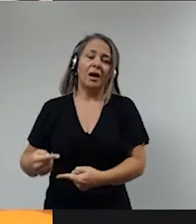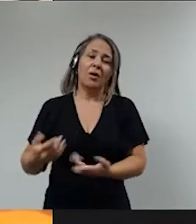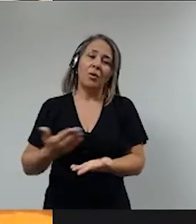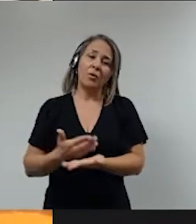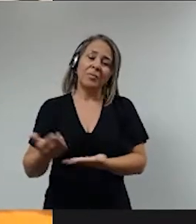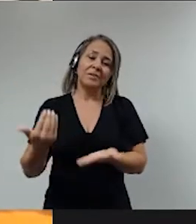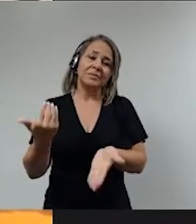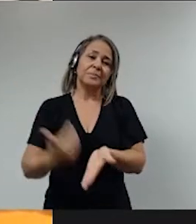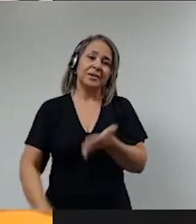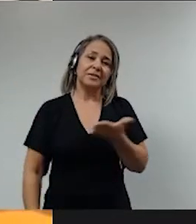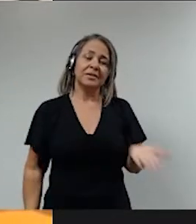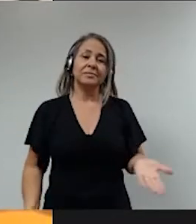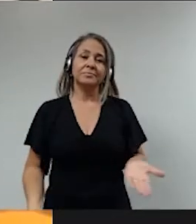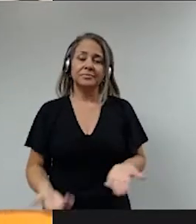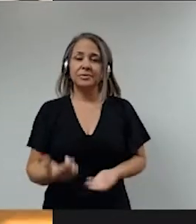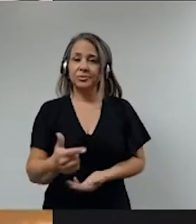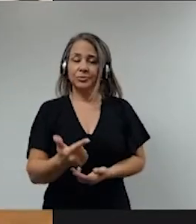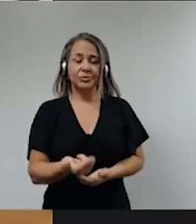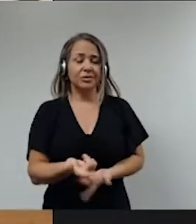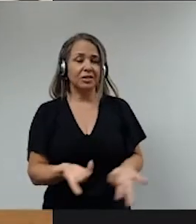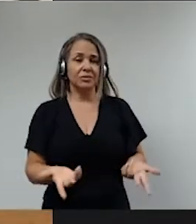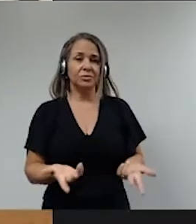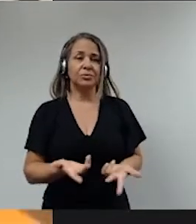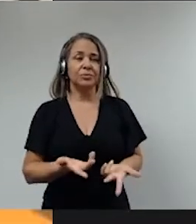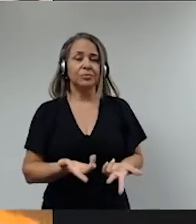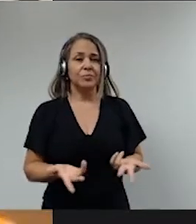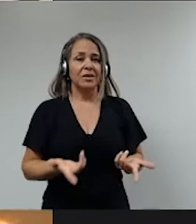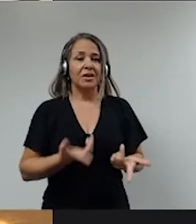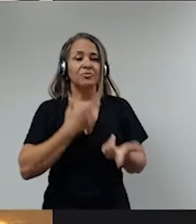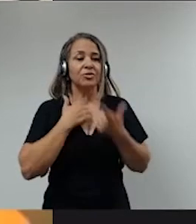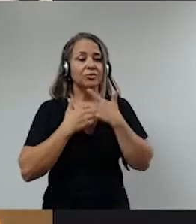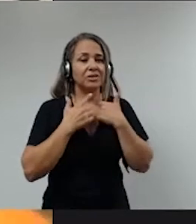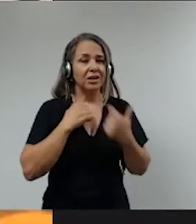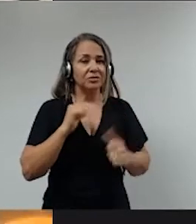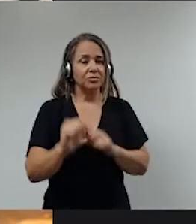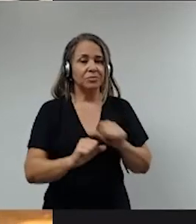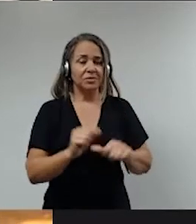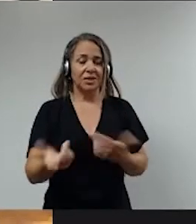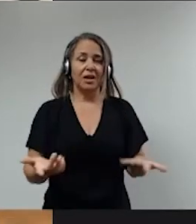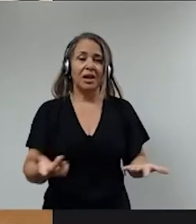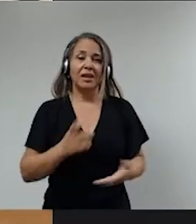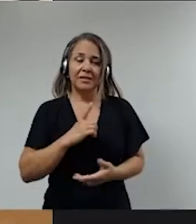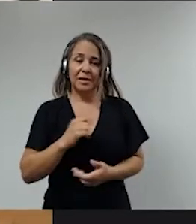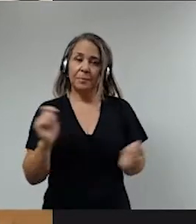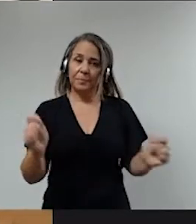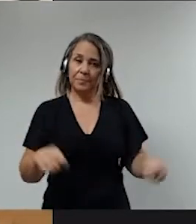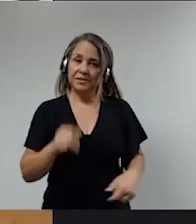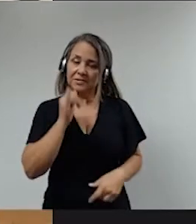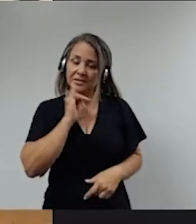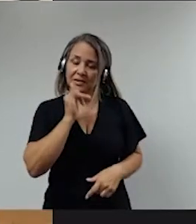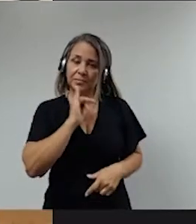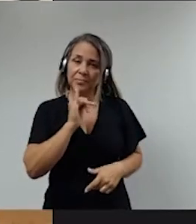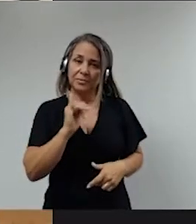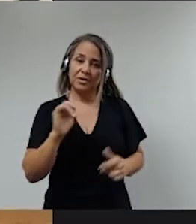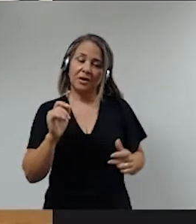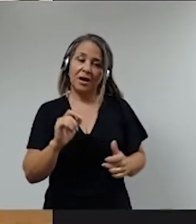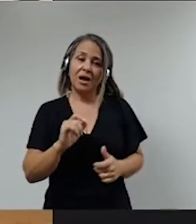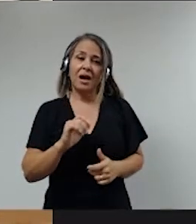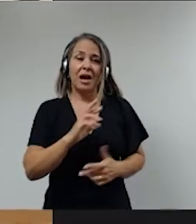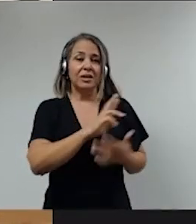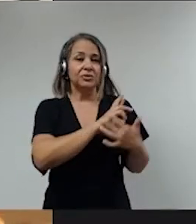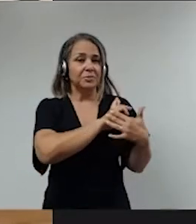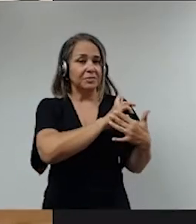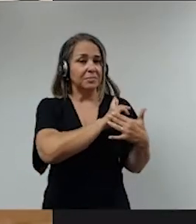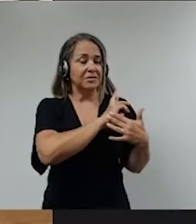sem mesmo ter a intenção. E o interessante da nossa lei é que existe, por exemplo, a possibilidade de responsabilização objetiva,